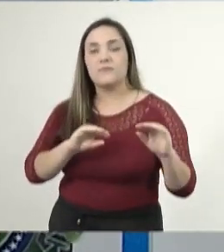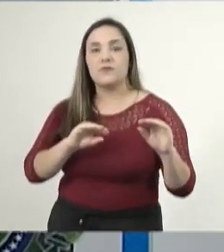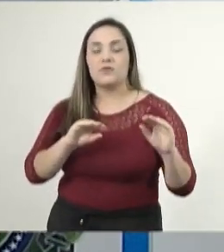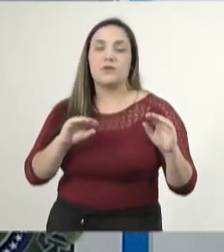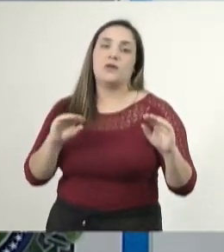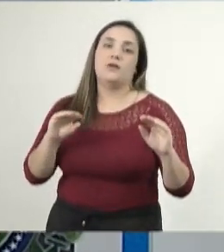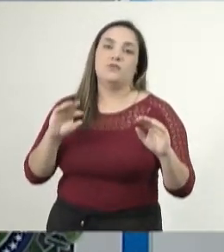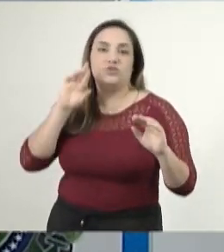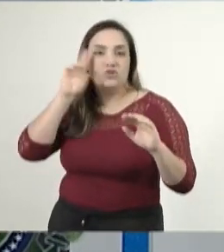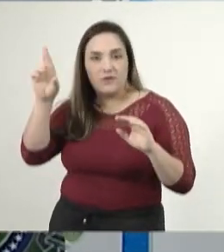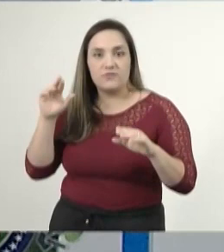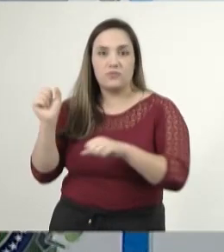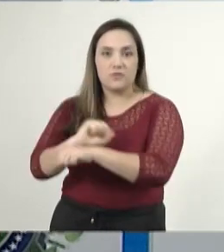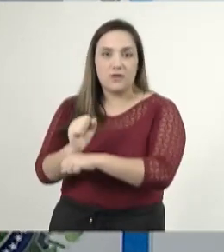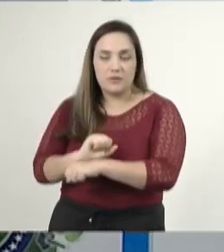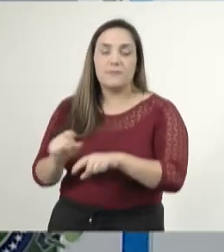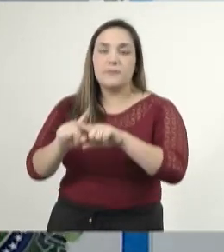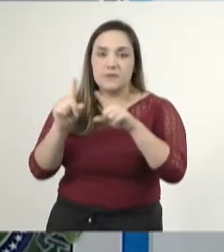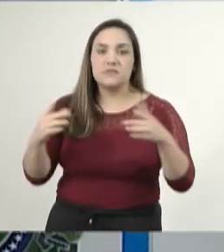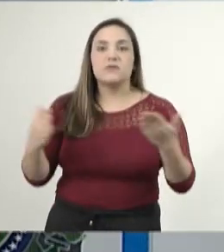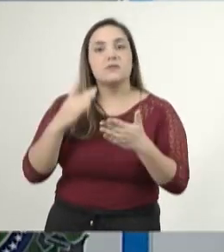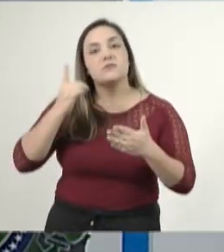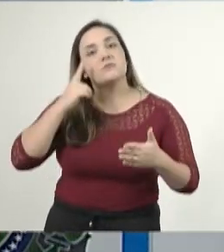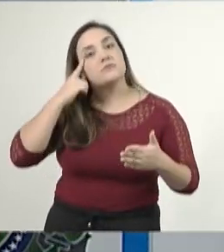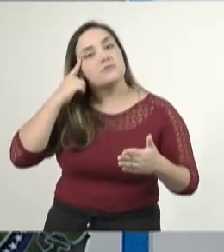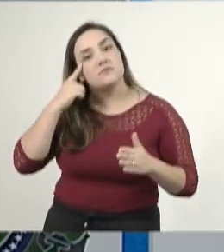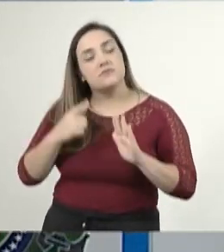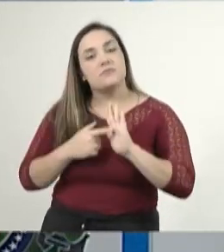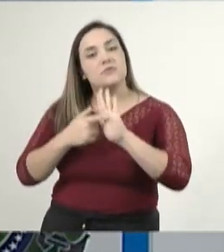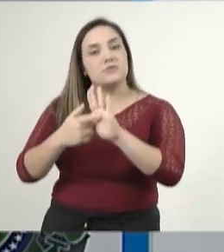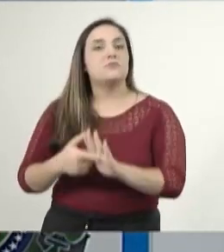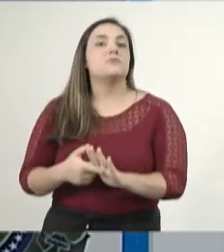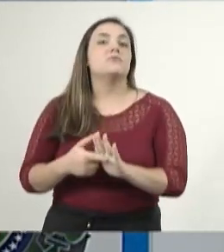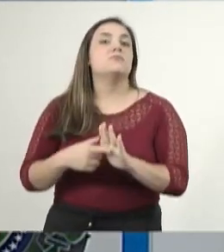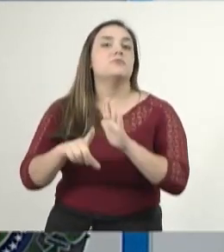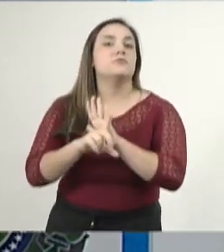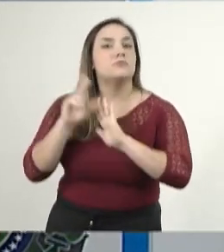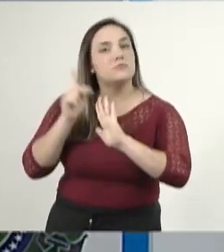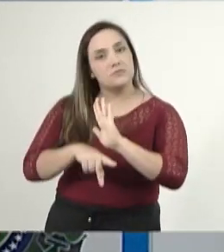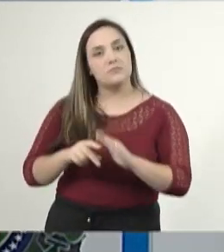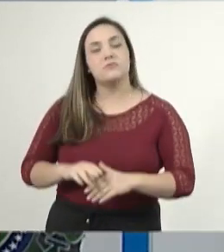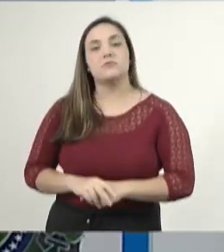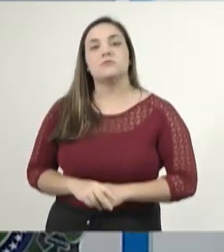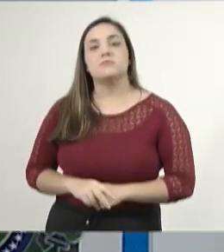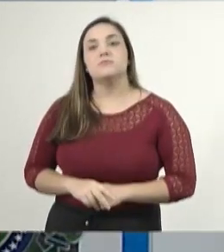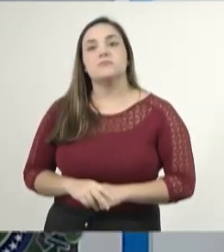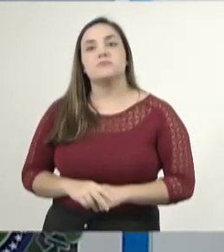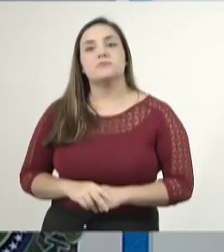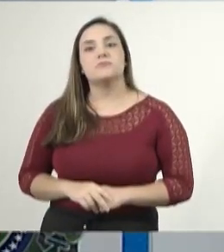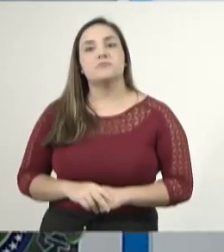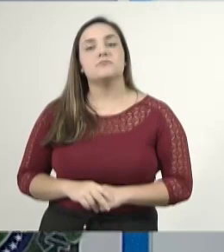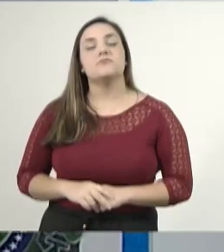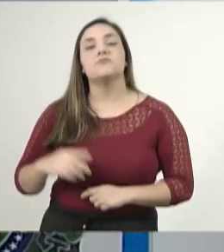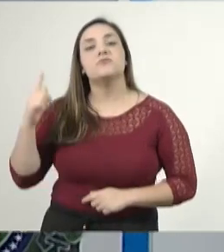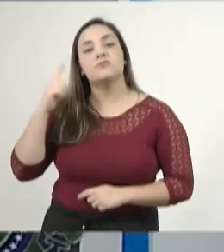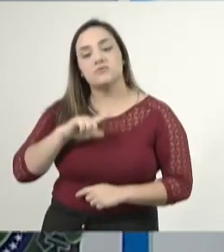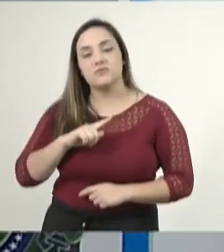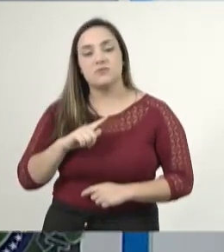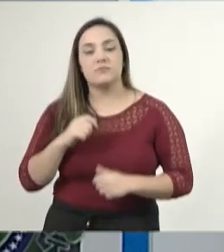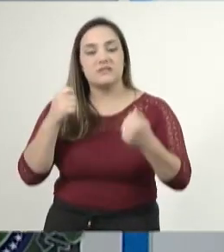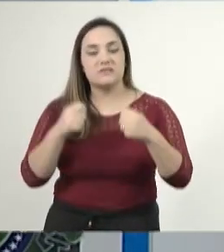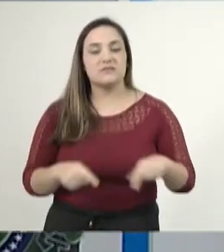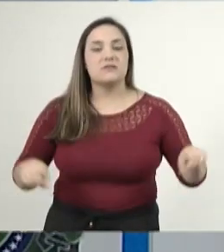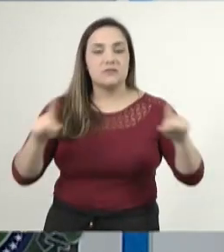Roberto Achioca, então, fez a apresentação de um projeto de lei possibilitando que a quitação total do IPVA